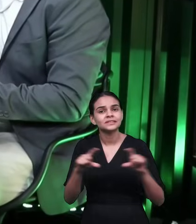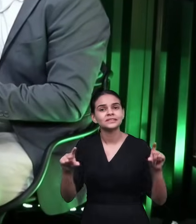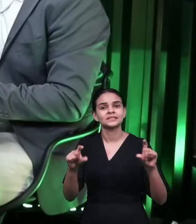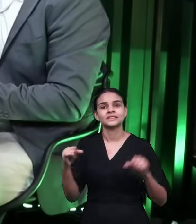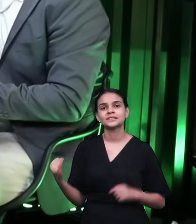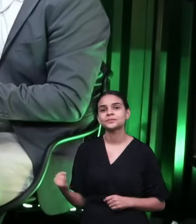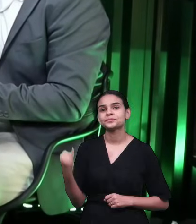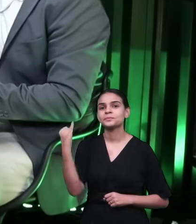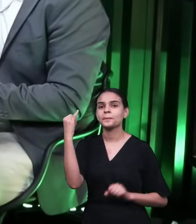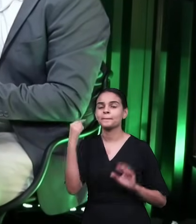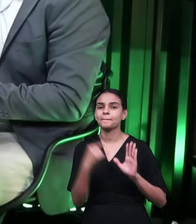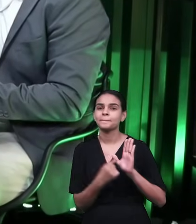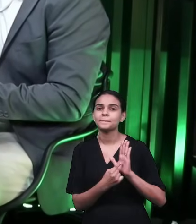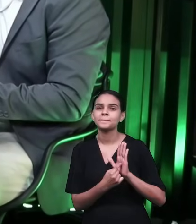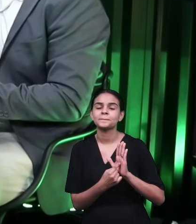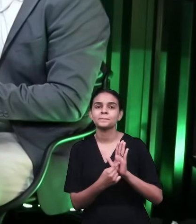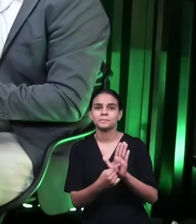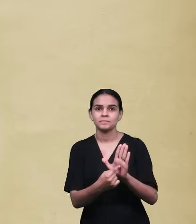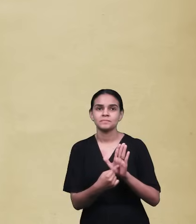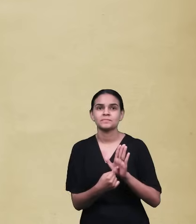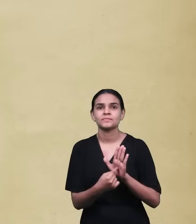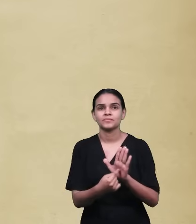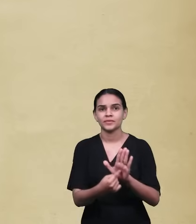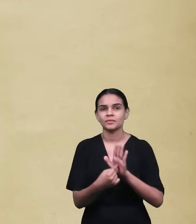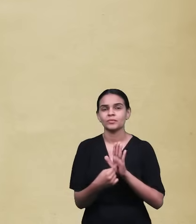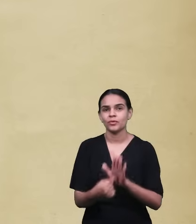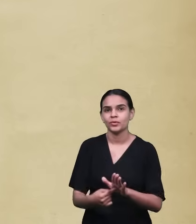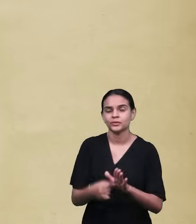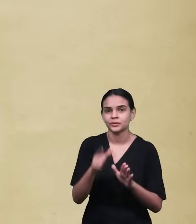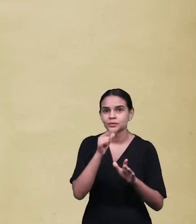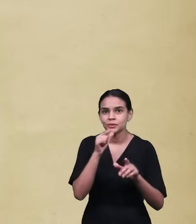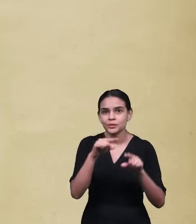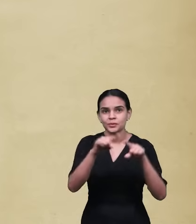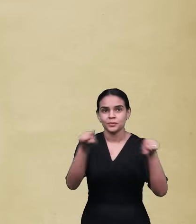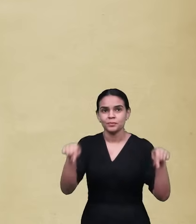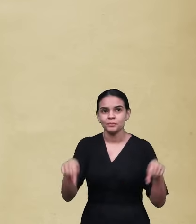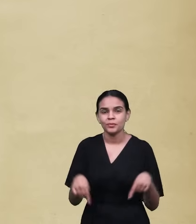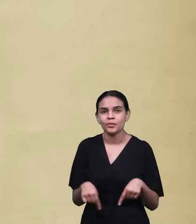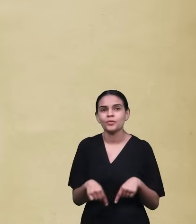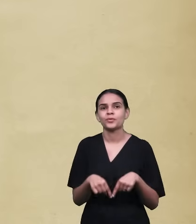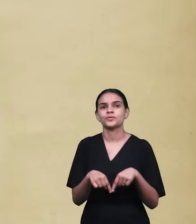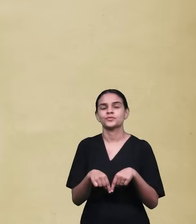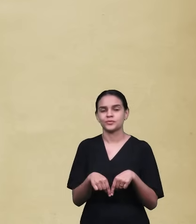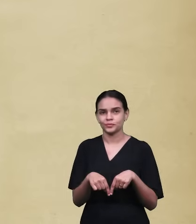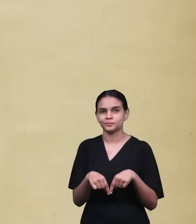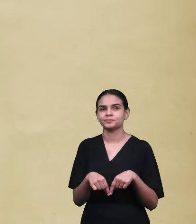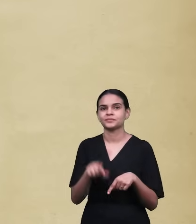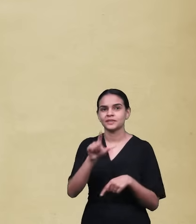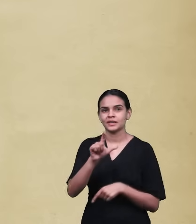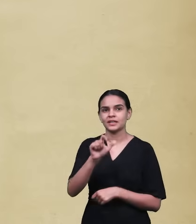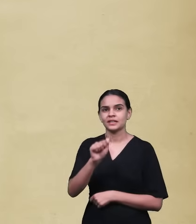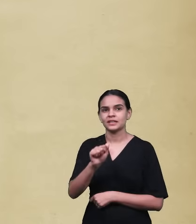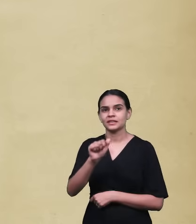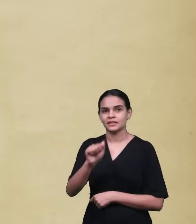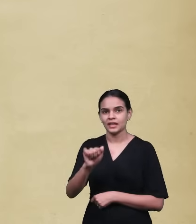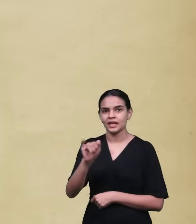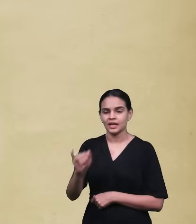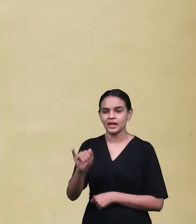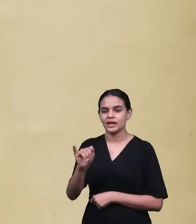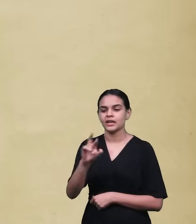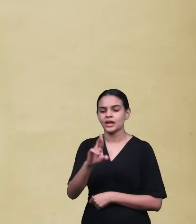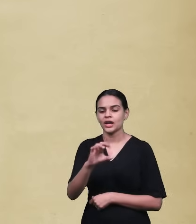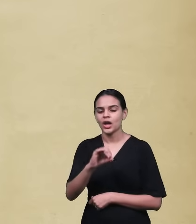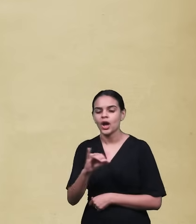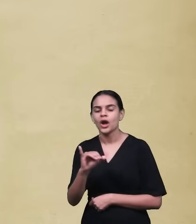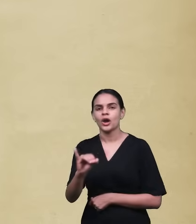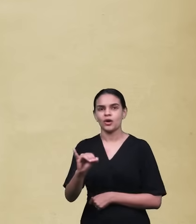que fala do poço de Lai-Roi. Esse poço ele tem um marco, né? Lai-Roi quer dizer aquele que vive e vê.